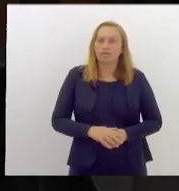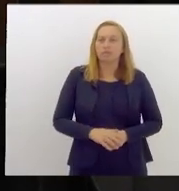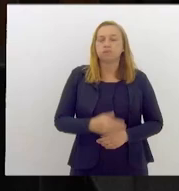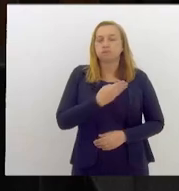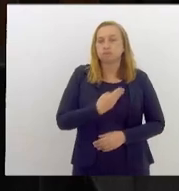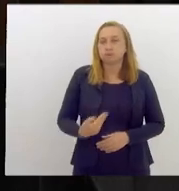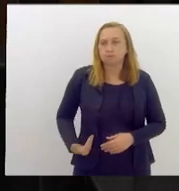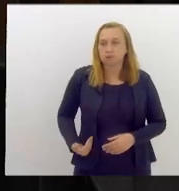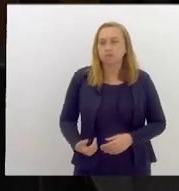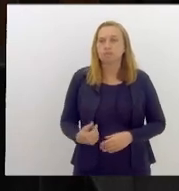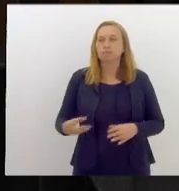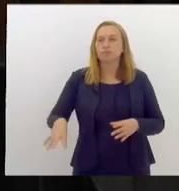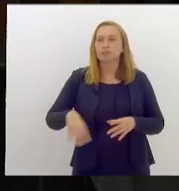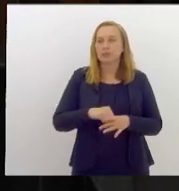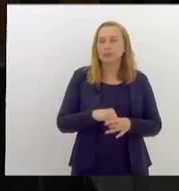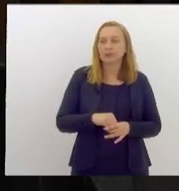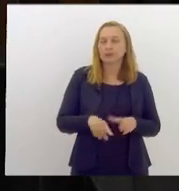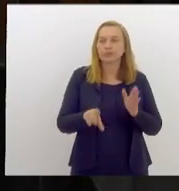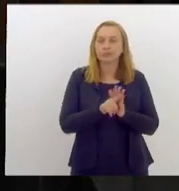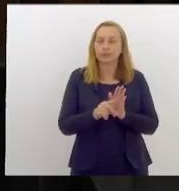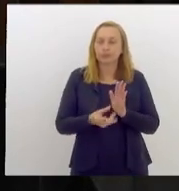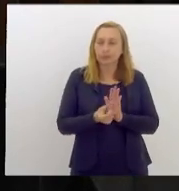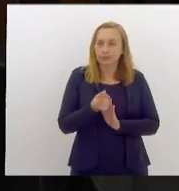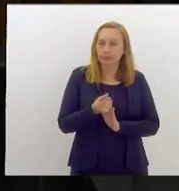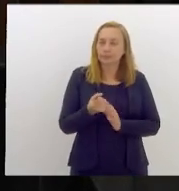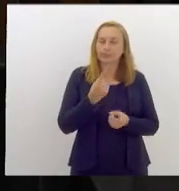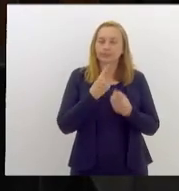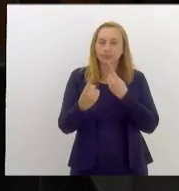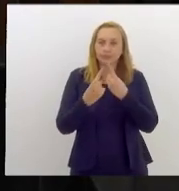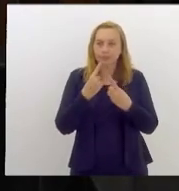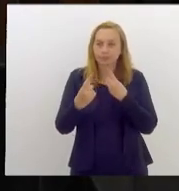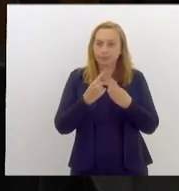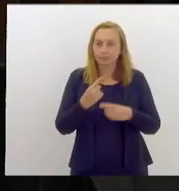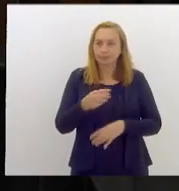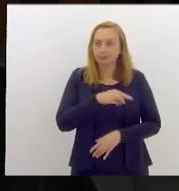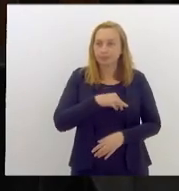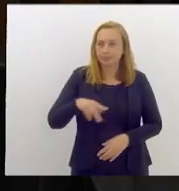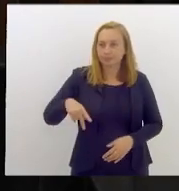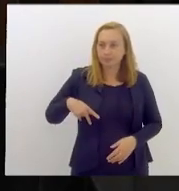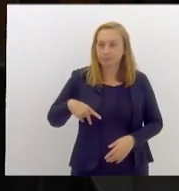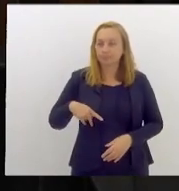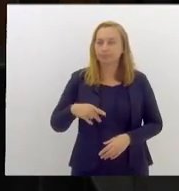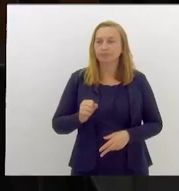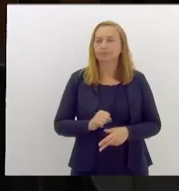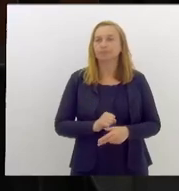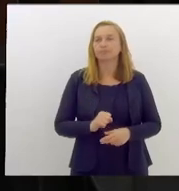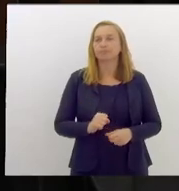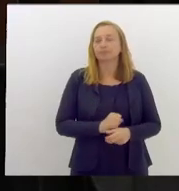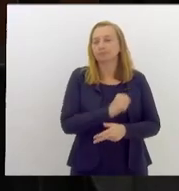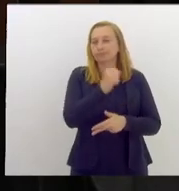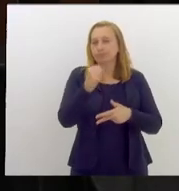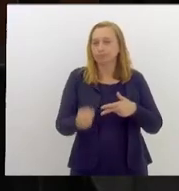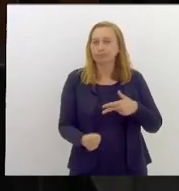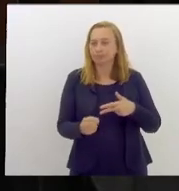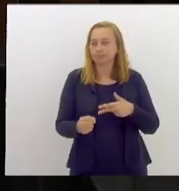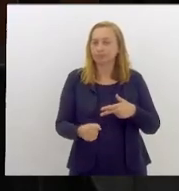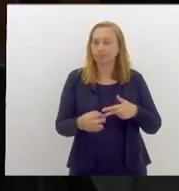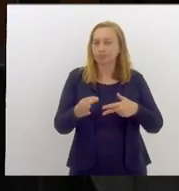deveria colocar na Loa e deveria abrir um diálogo com o Ministério Público com o poder judiciário